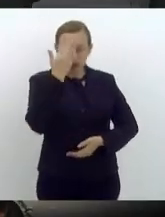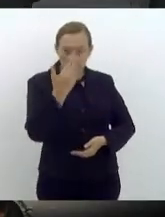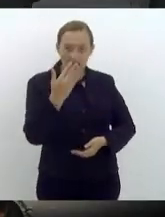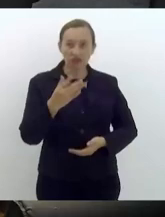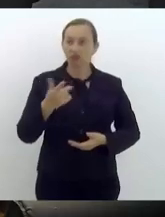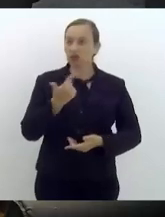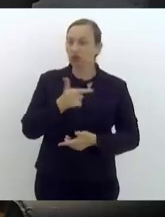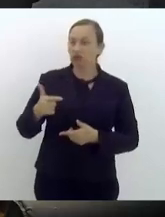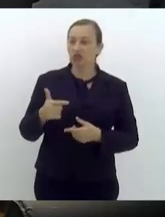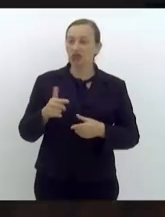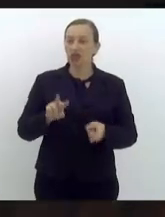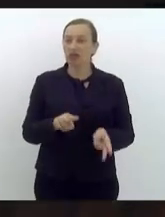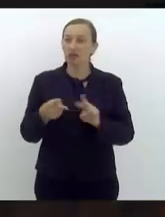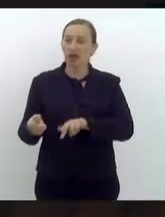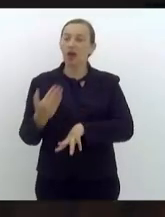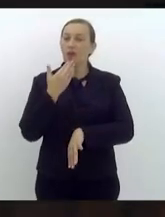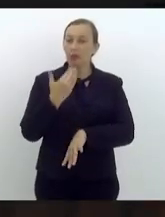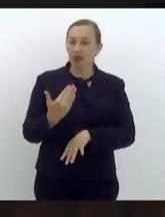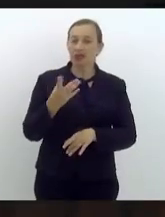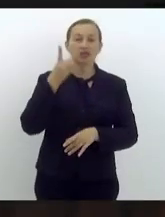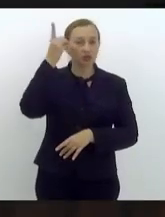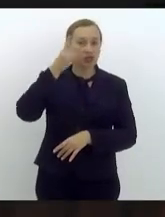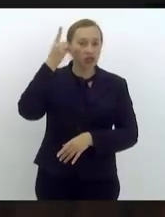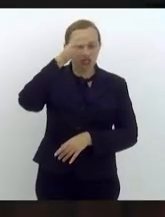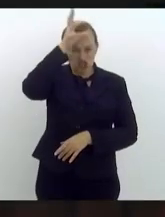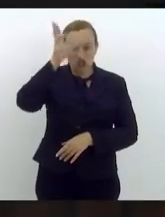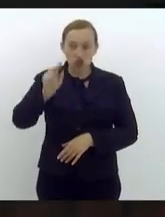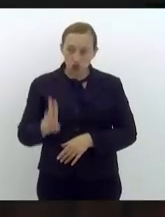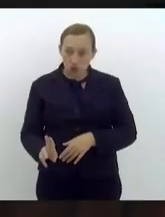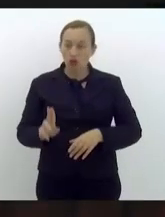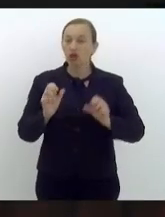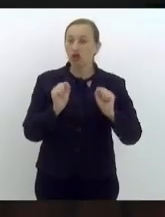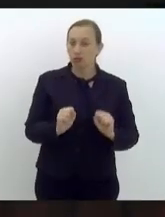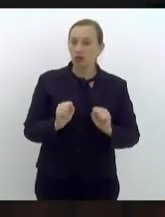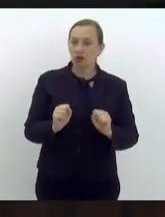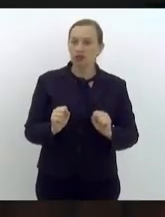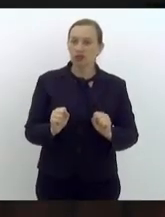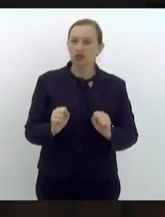mais quem queira encaminhar, peço à nobre deputada Tia Ju que possa